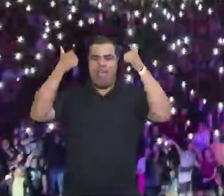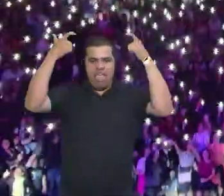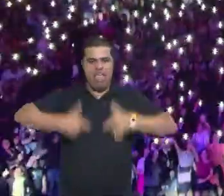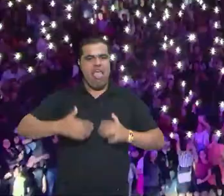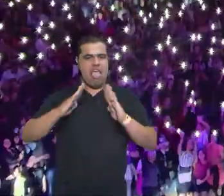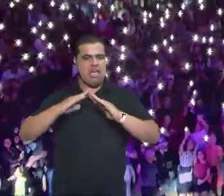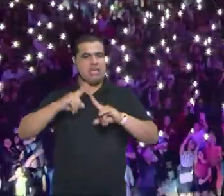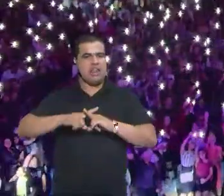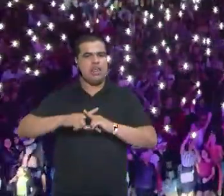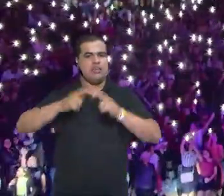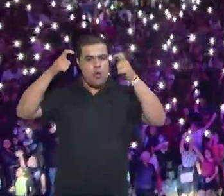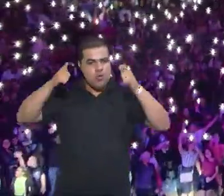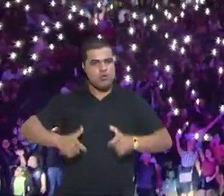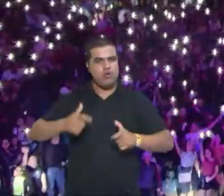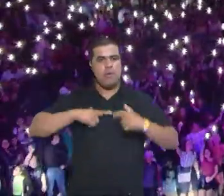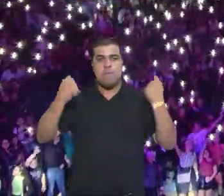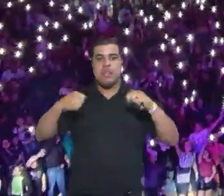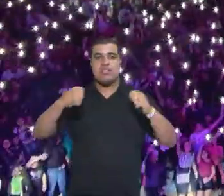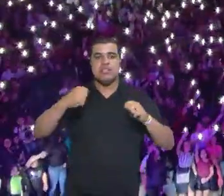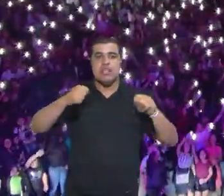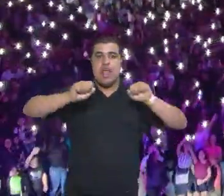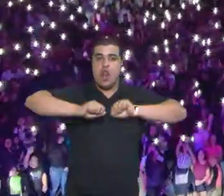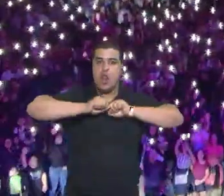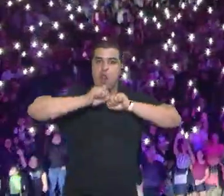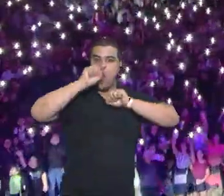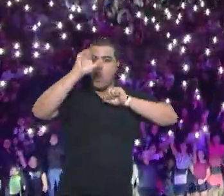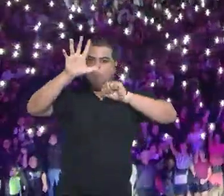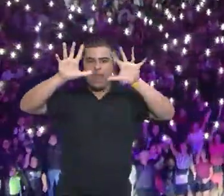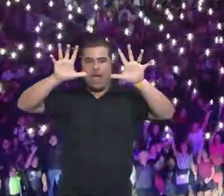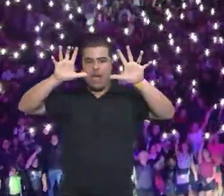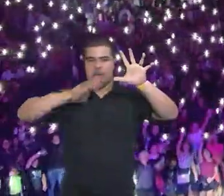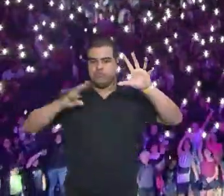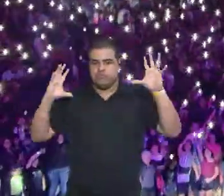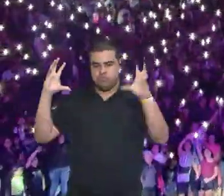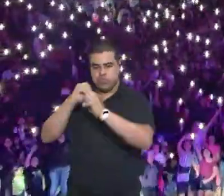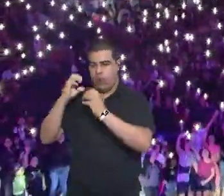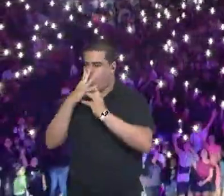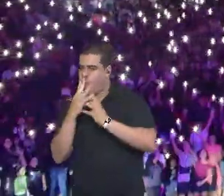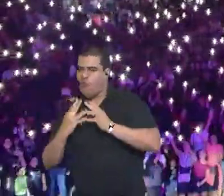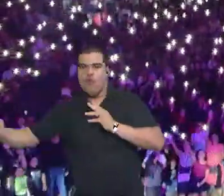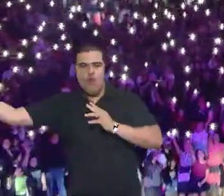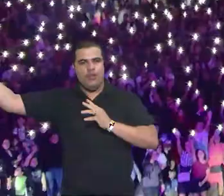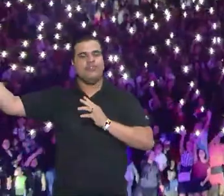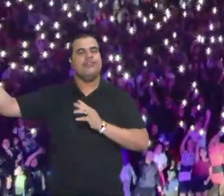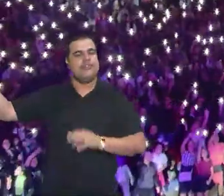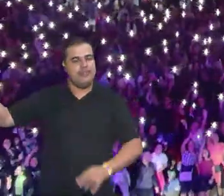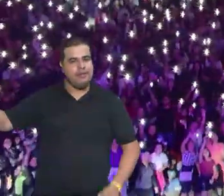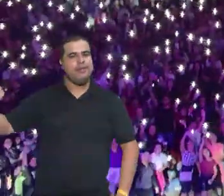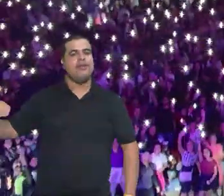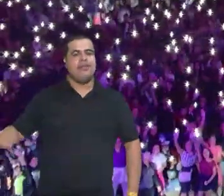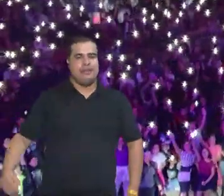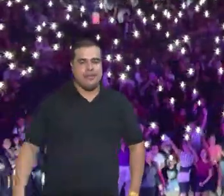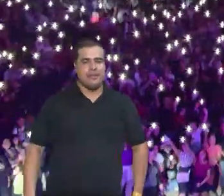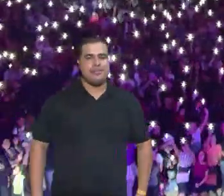Aonde a igreja chega tem que iluminar e as trevas têm que ser mandada embora